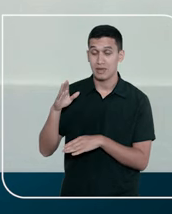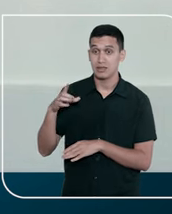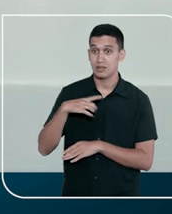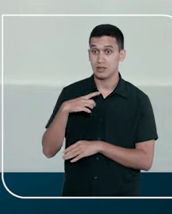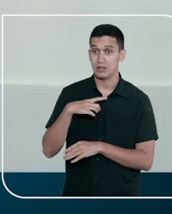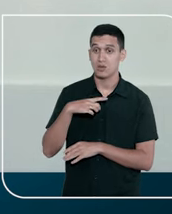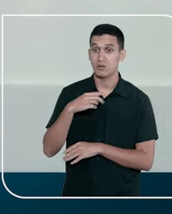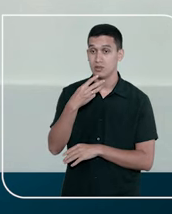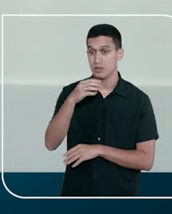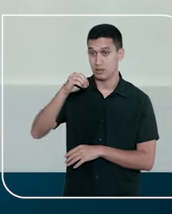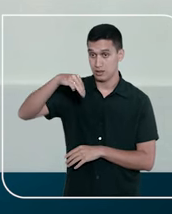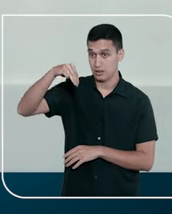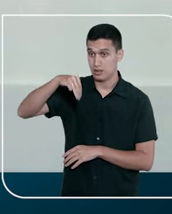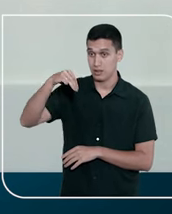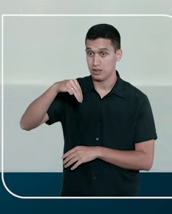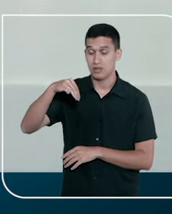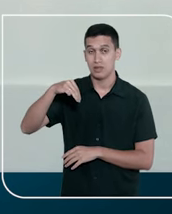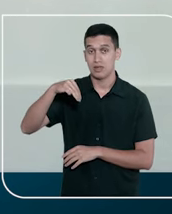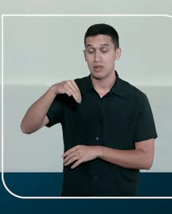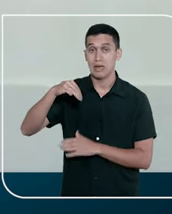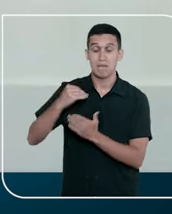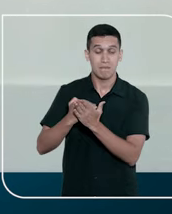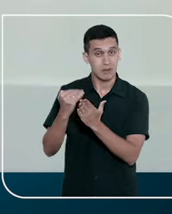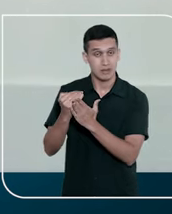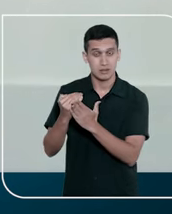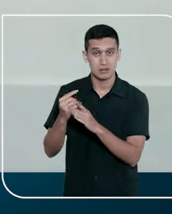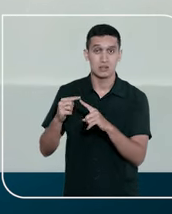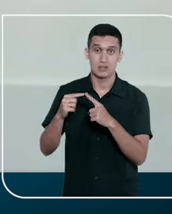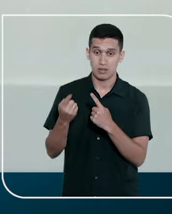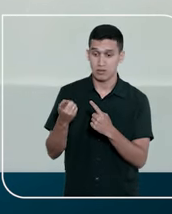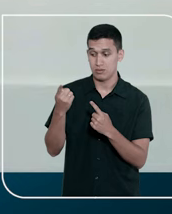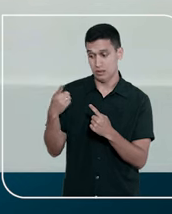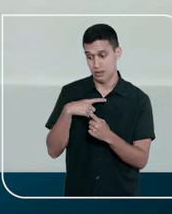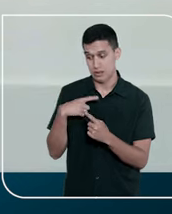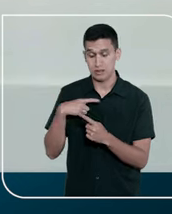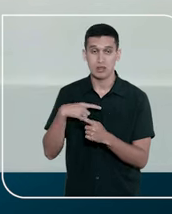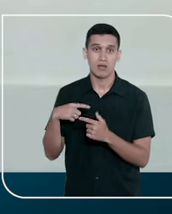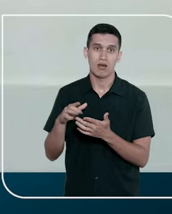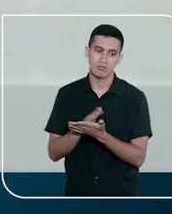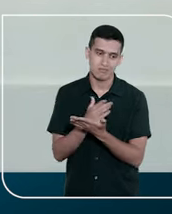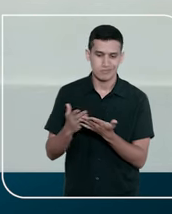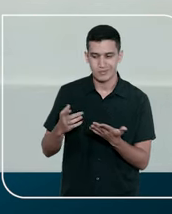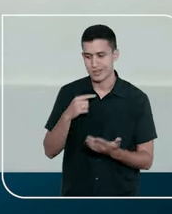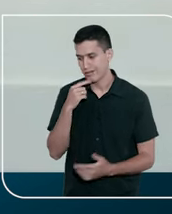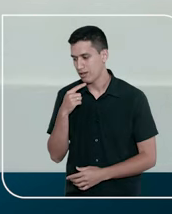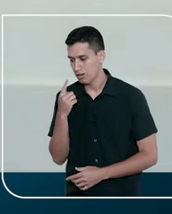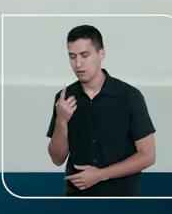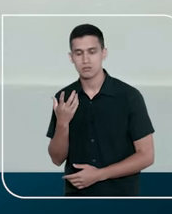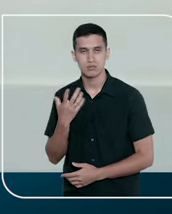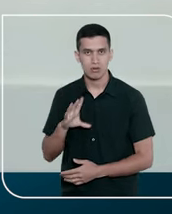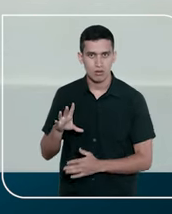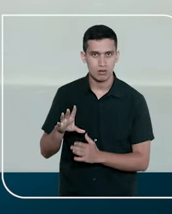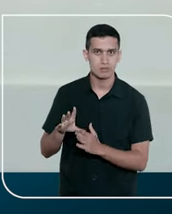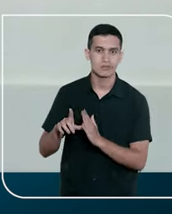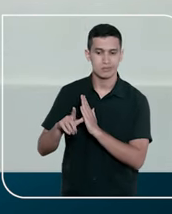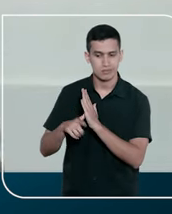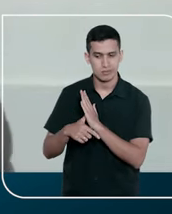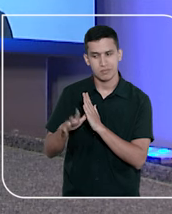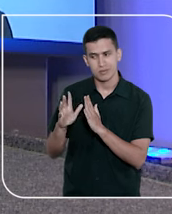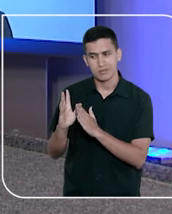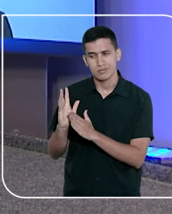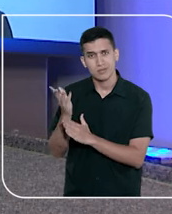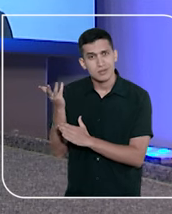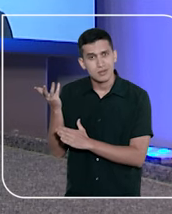de imigração. Então, isso é algo que na prática traz inconvenientes, mas é algo que é observado pelas companhias. E a gente está falando